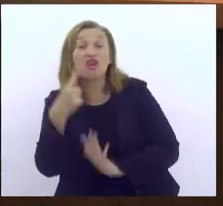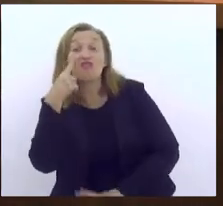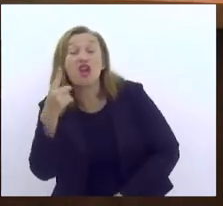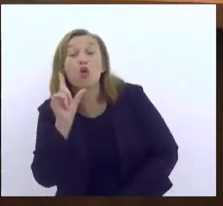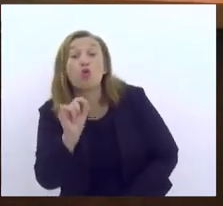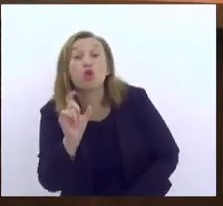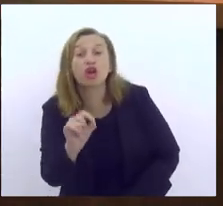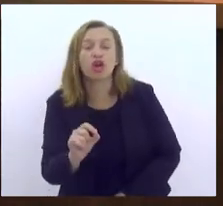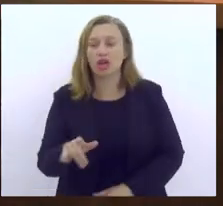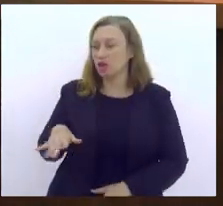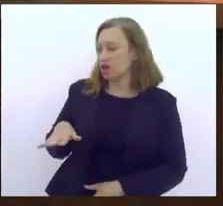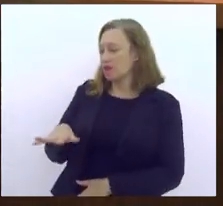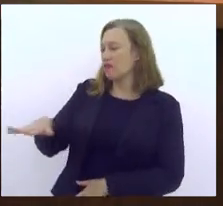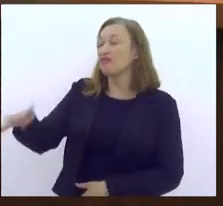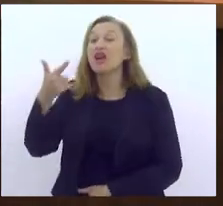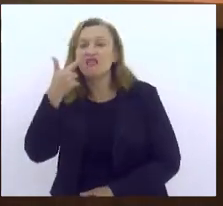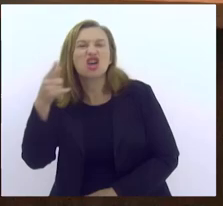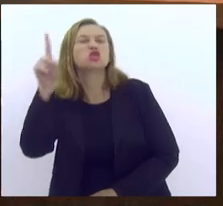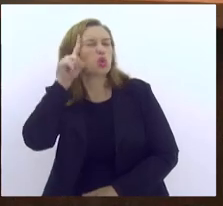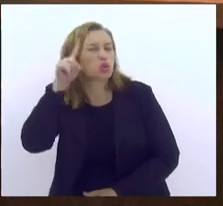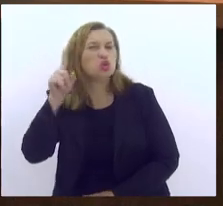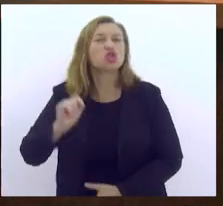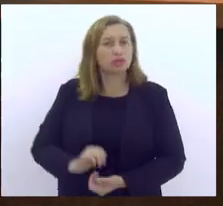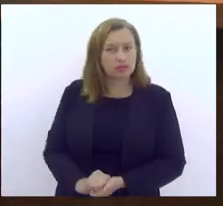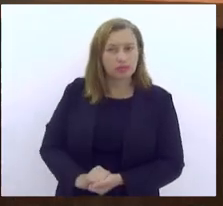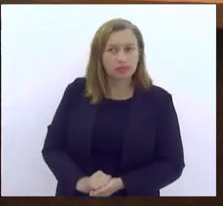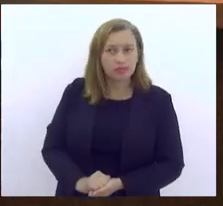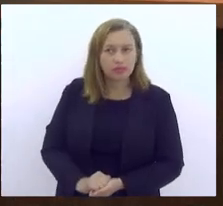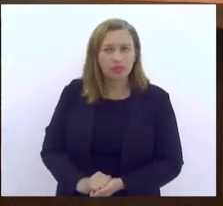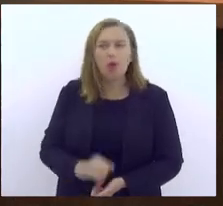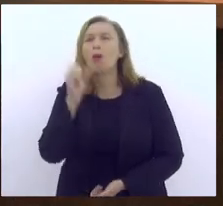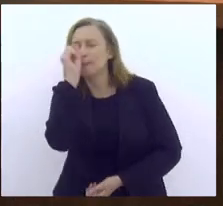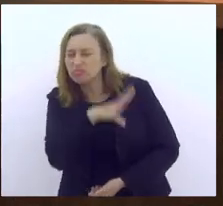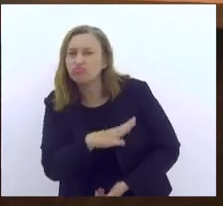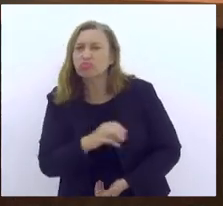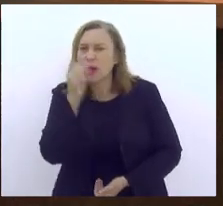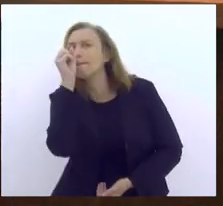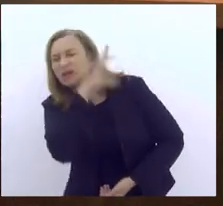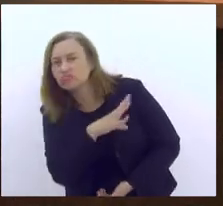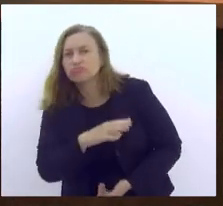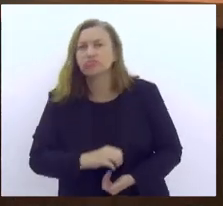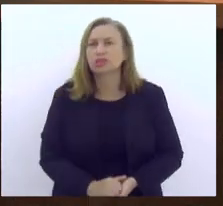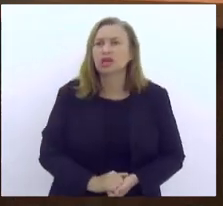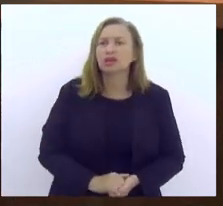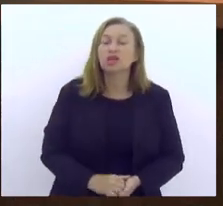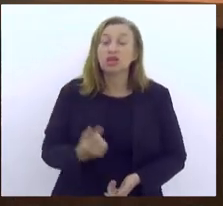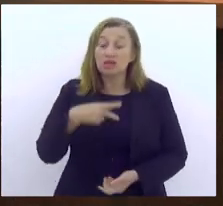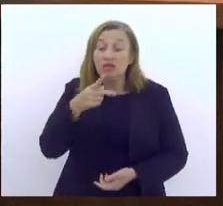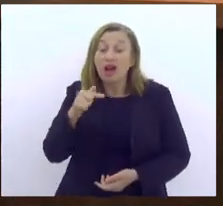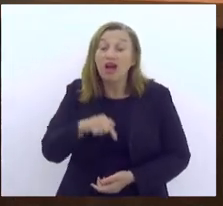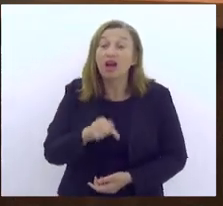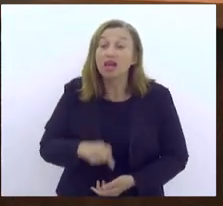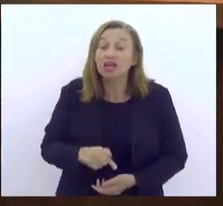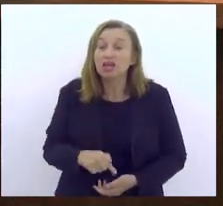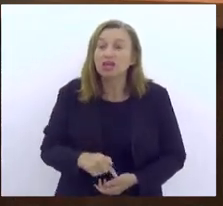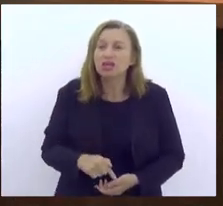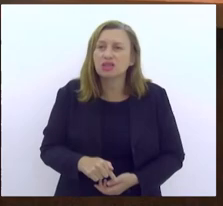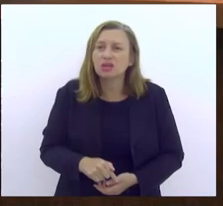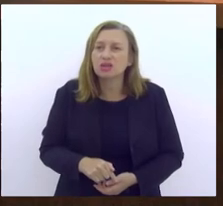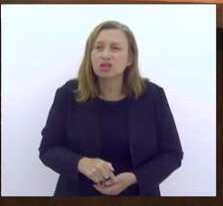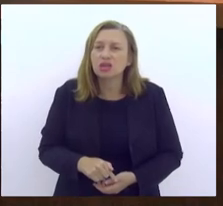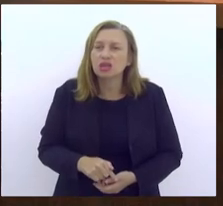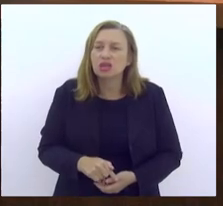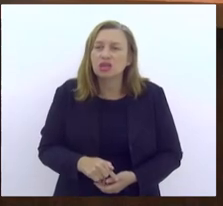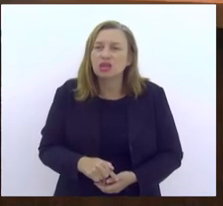que os moradores de favela veem todos os dias? É um escândalo. É um escândalo. O que se trata aqui é da